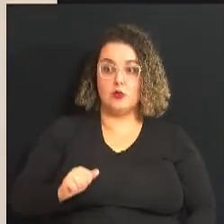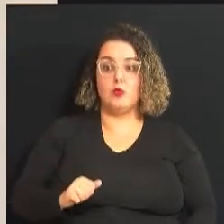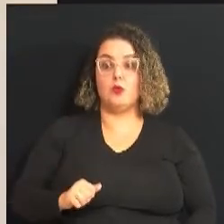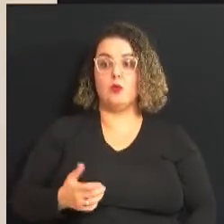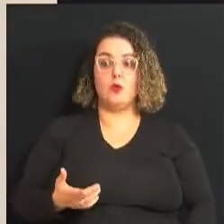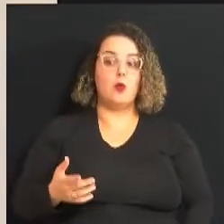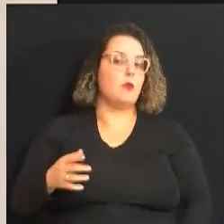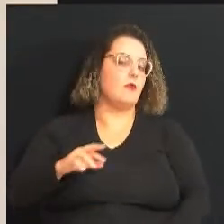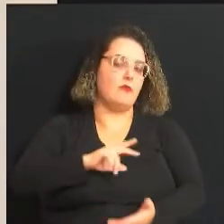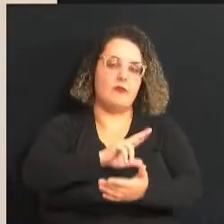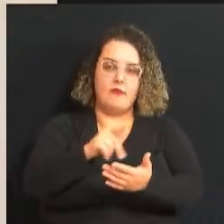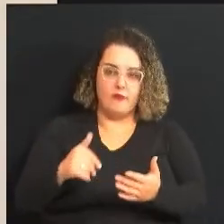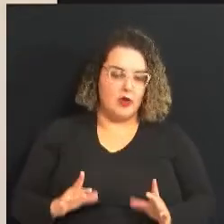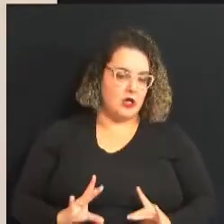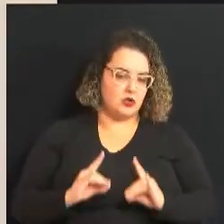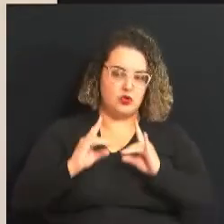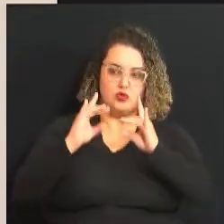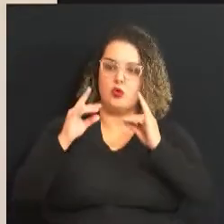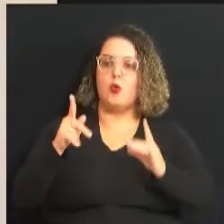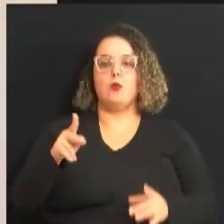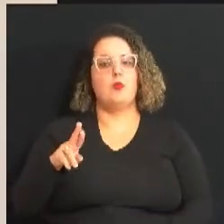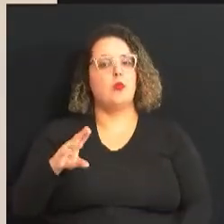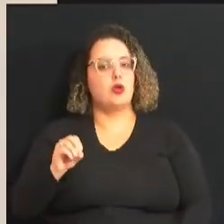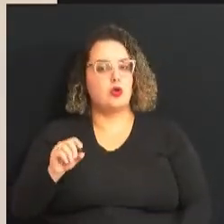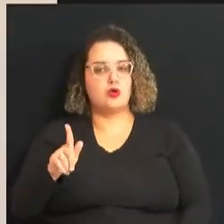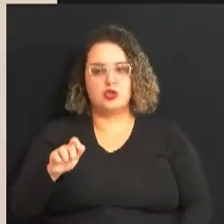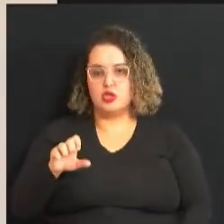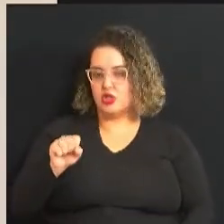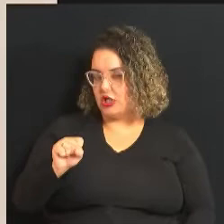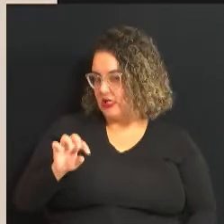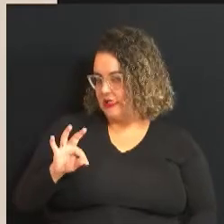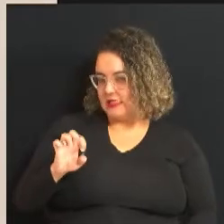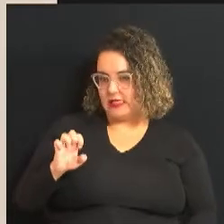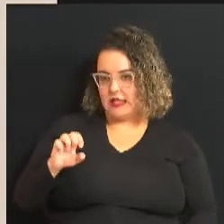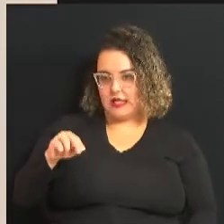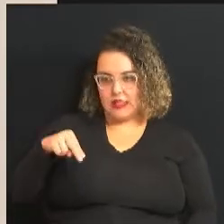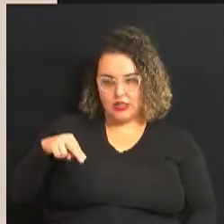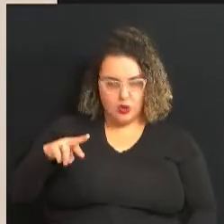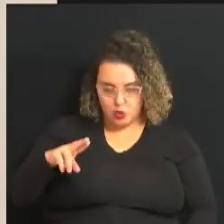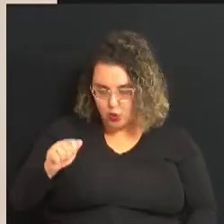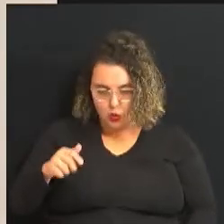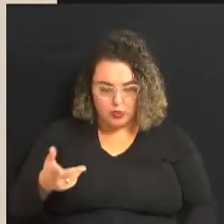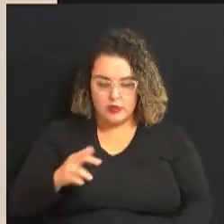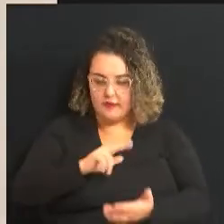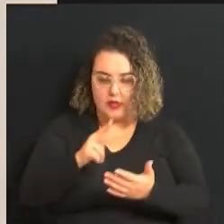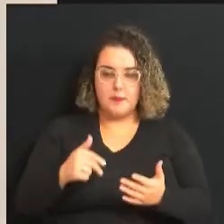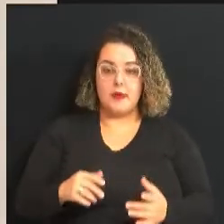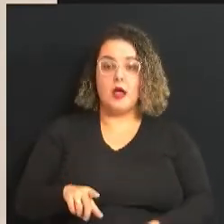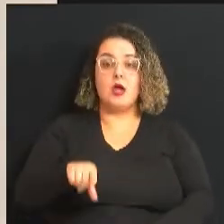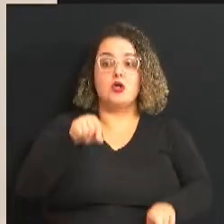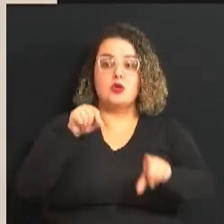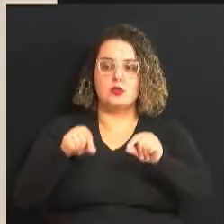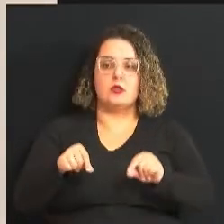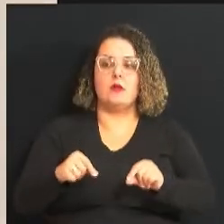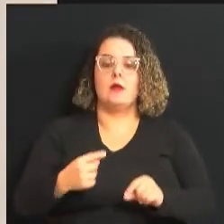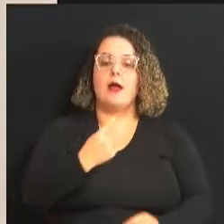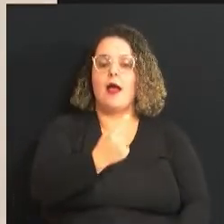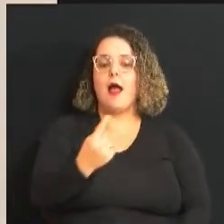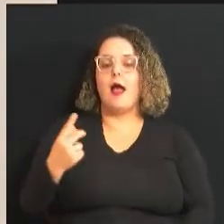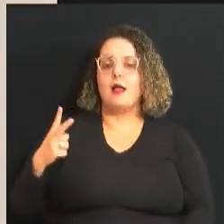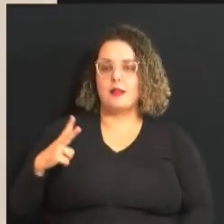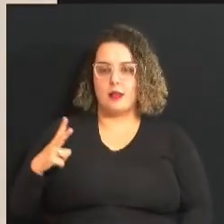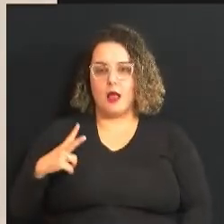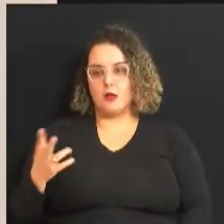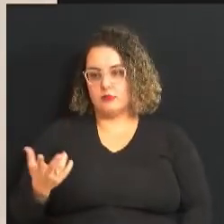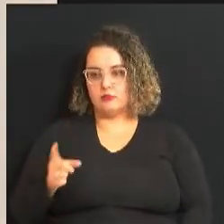esquema só com progesterona. Então, o ideal é que a escolha do método seja individualizada. Não é